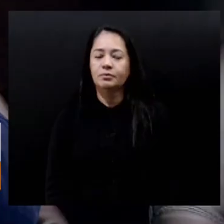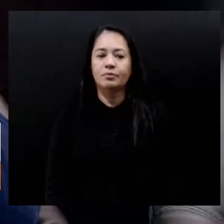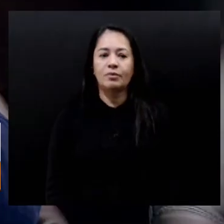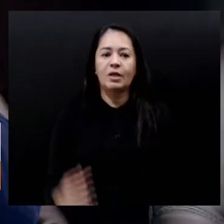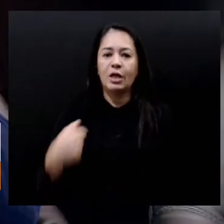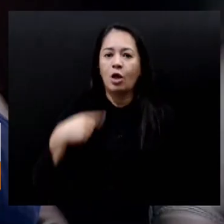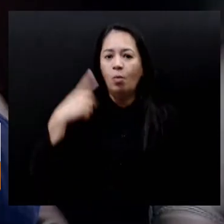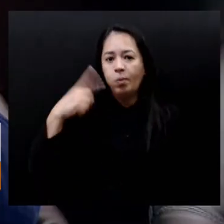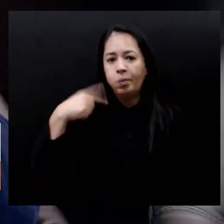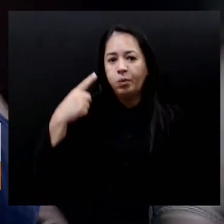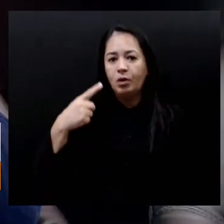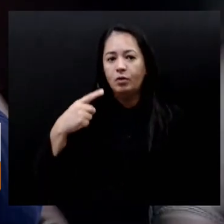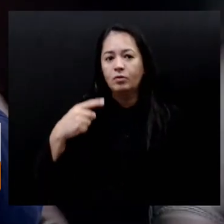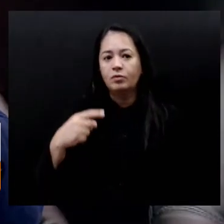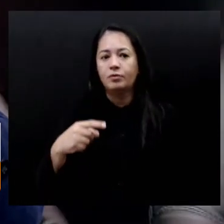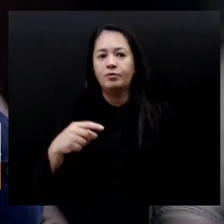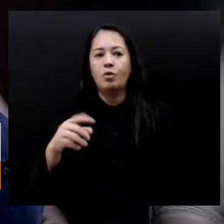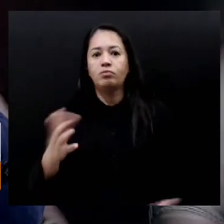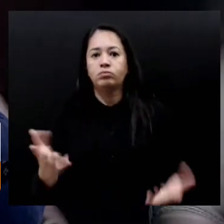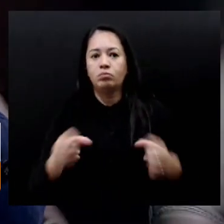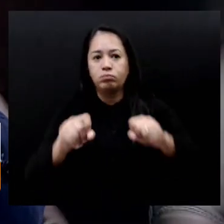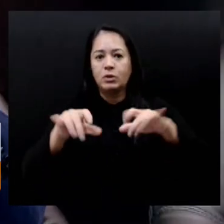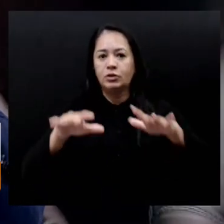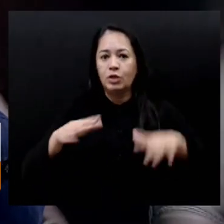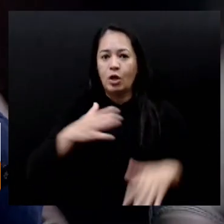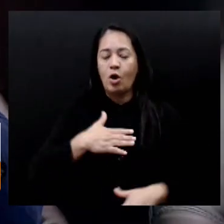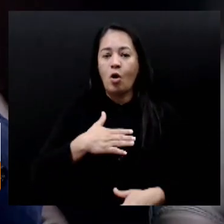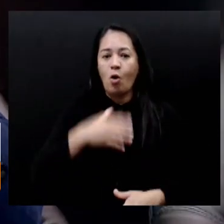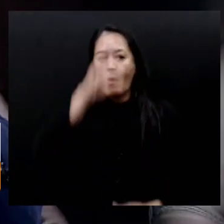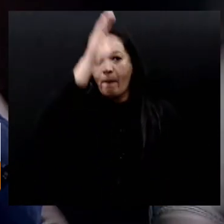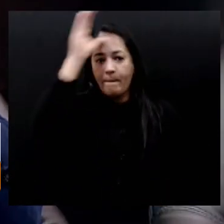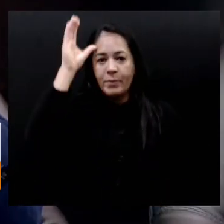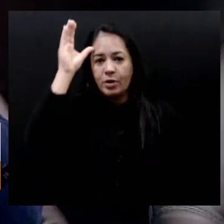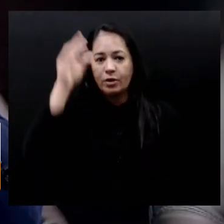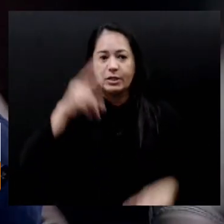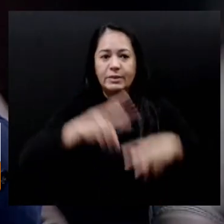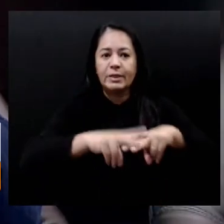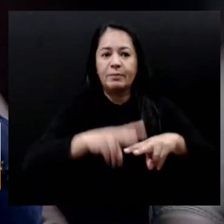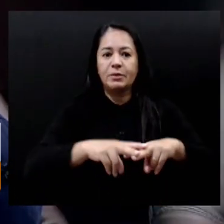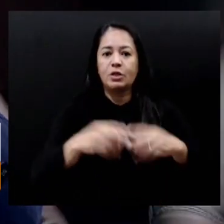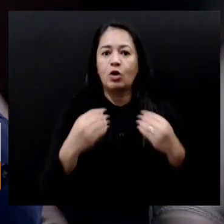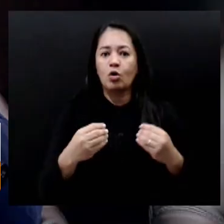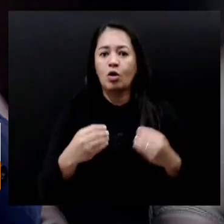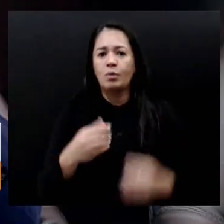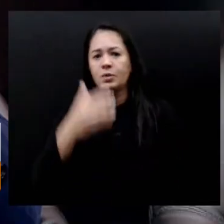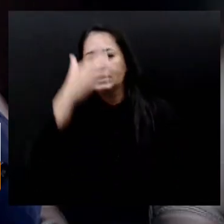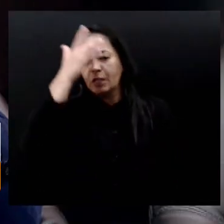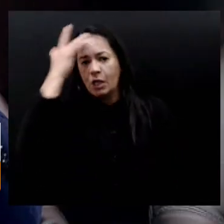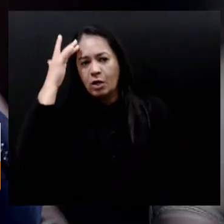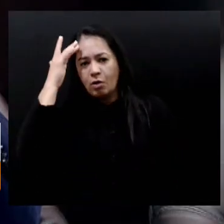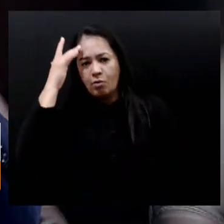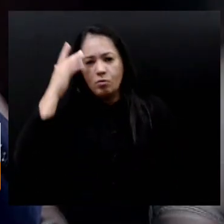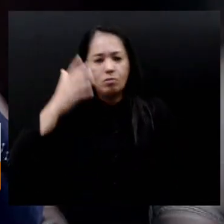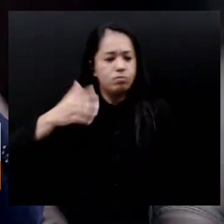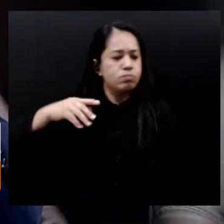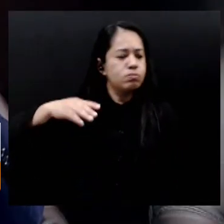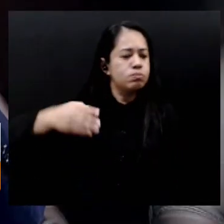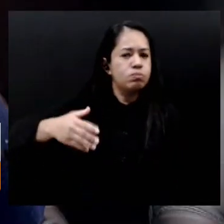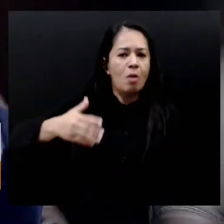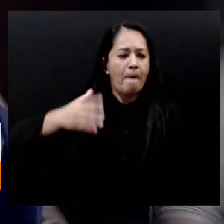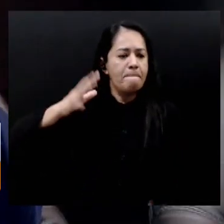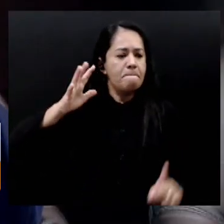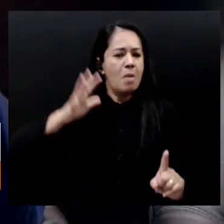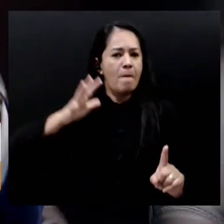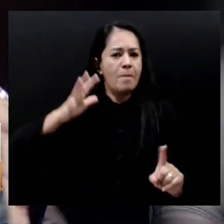audiência e meu cliente vai estar lá na cadeia, como é que eu vou saber que não vai ter ali um carcereiro, um agente penal pressionando ele para dizer alguma coisa?